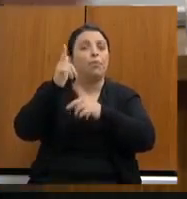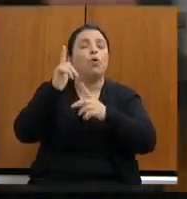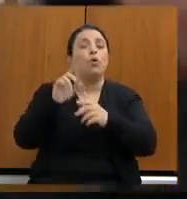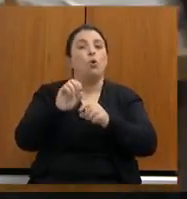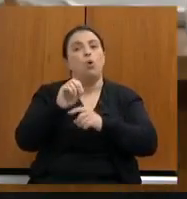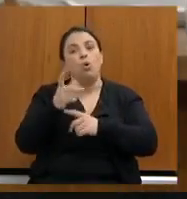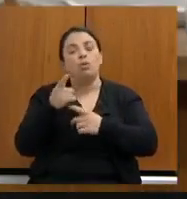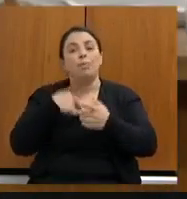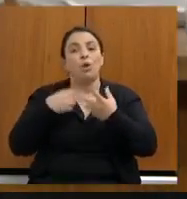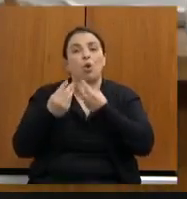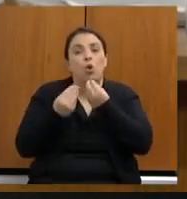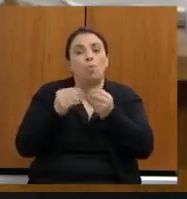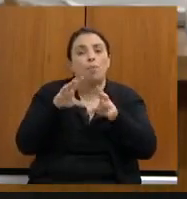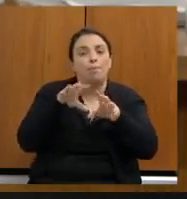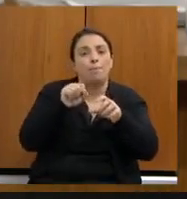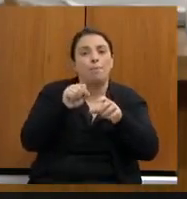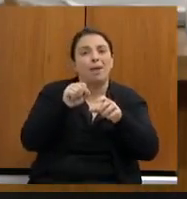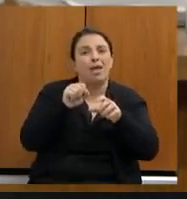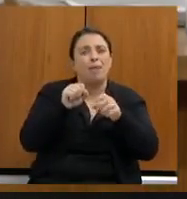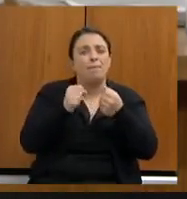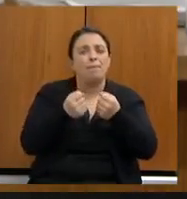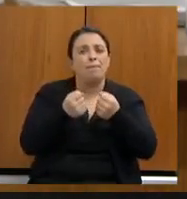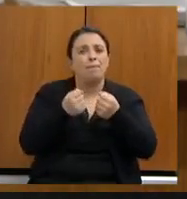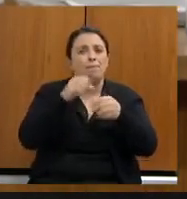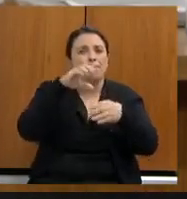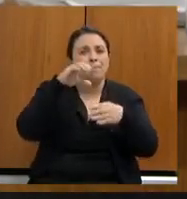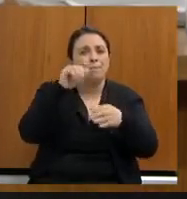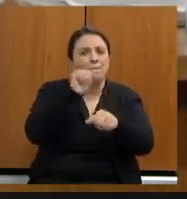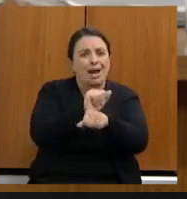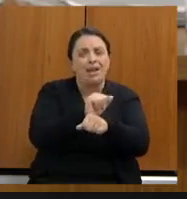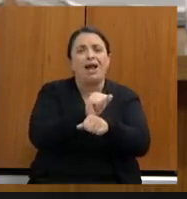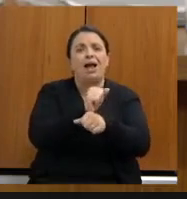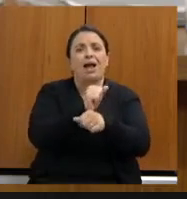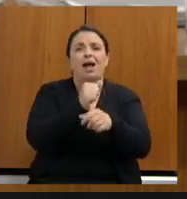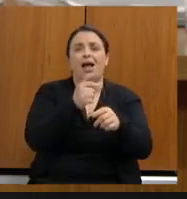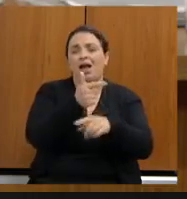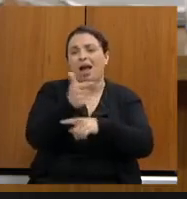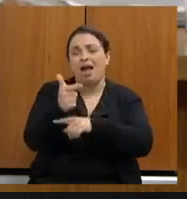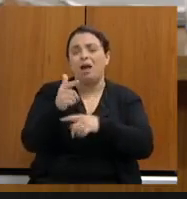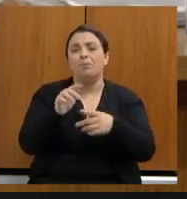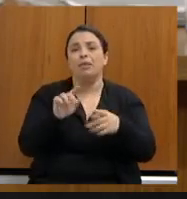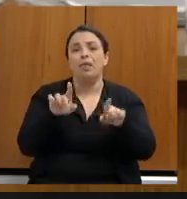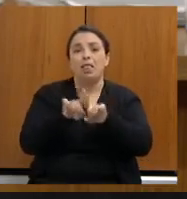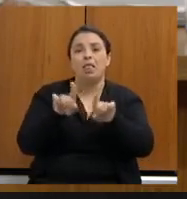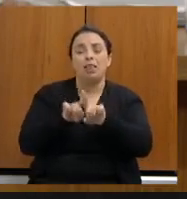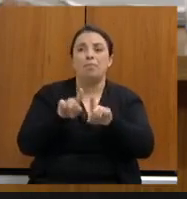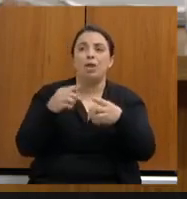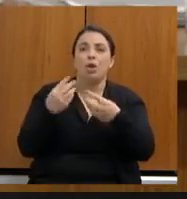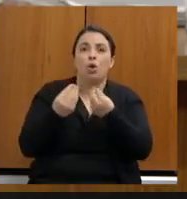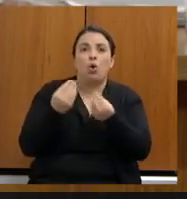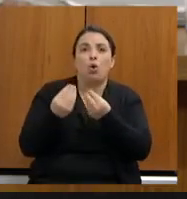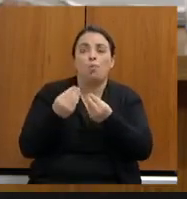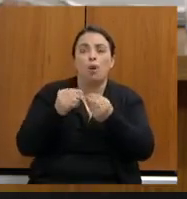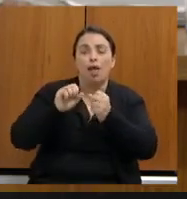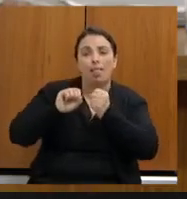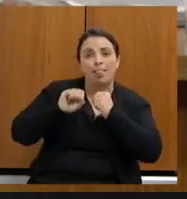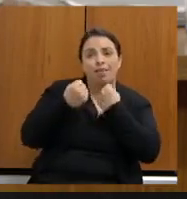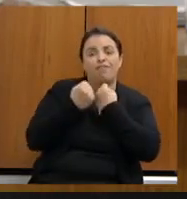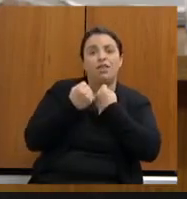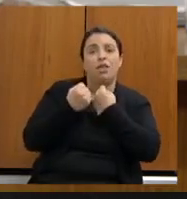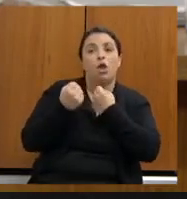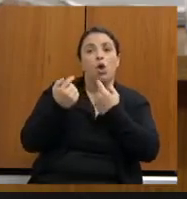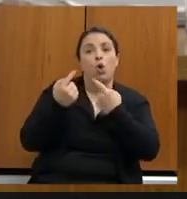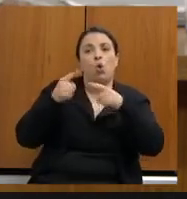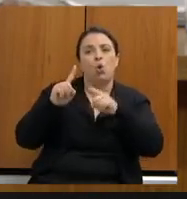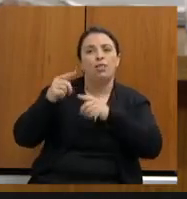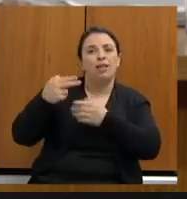de ar mas também cursos de alinhando de defesa de lâminas enfim a partir desse momento começaram deram início a uma série